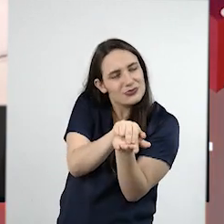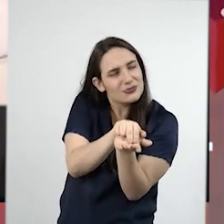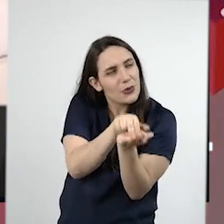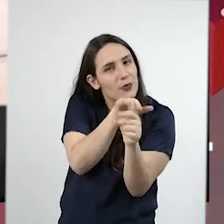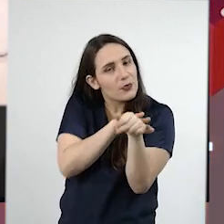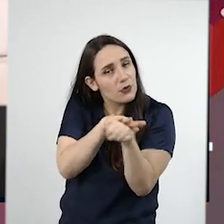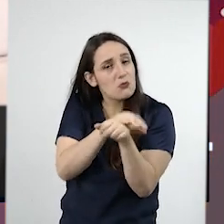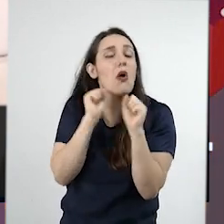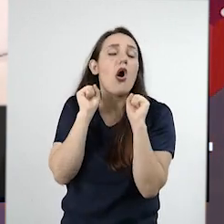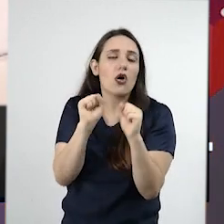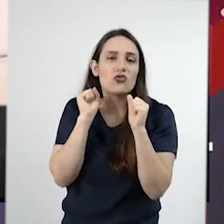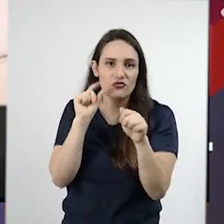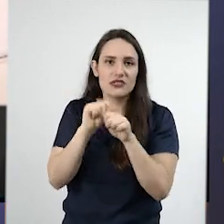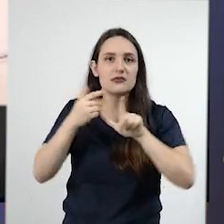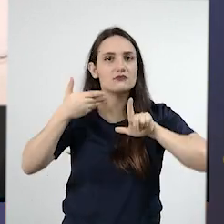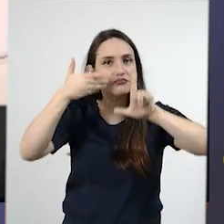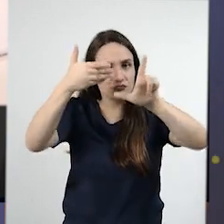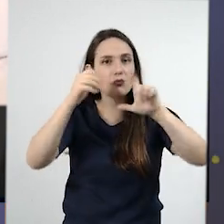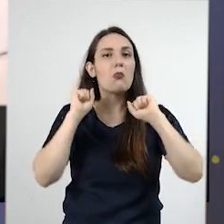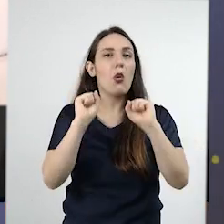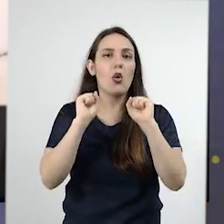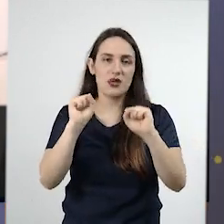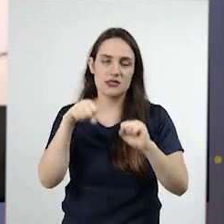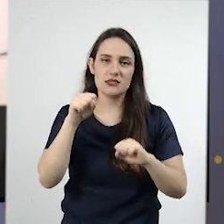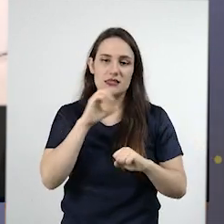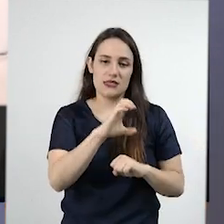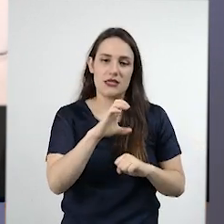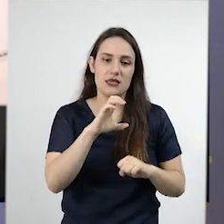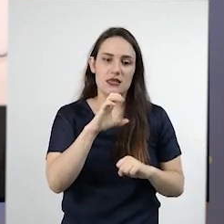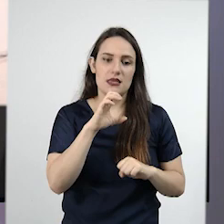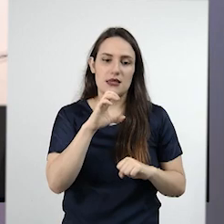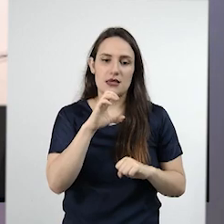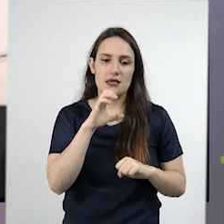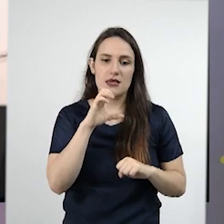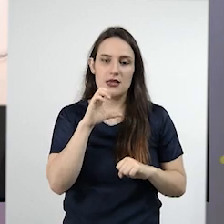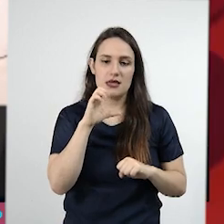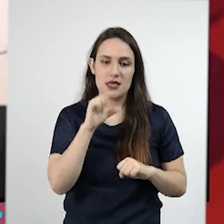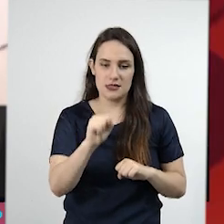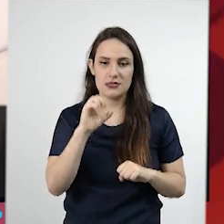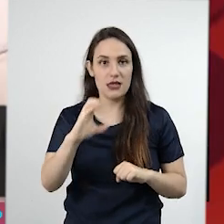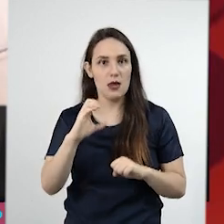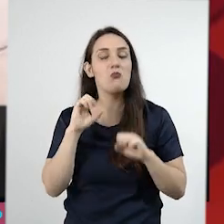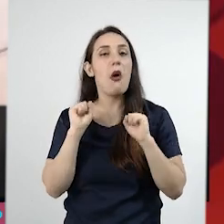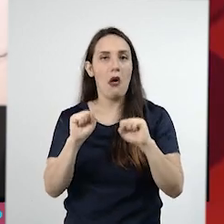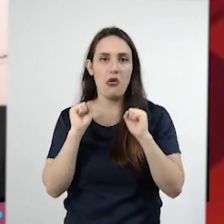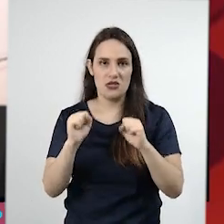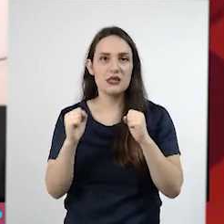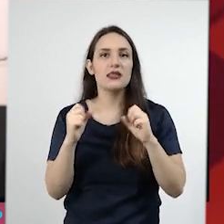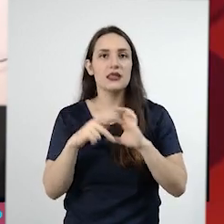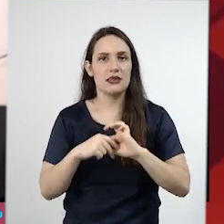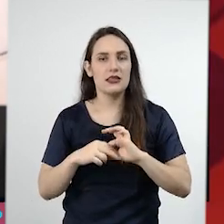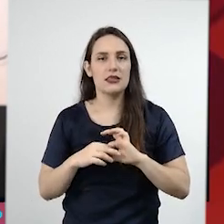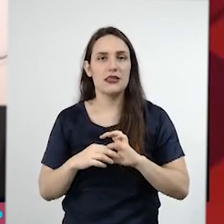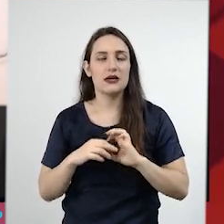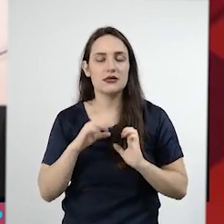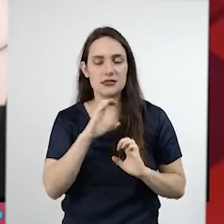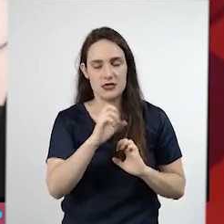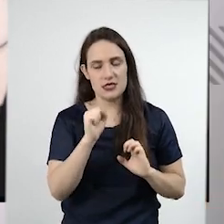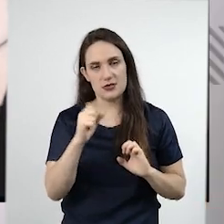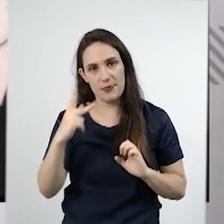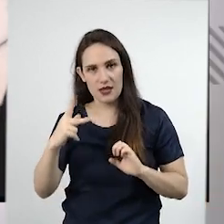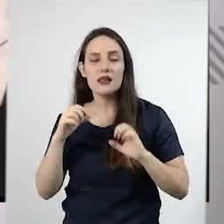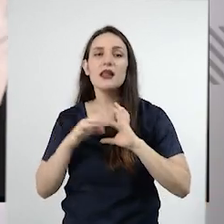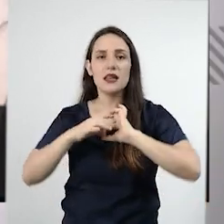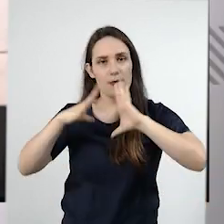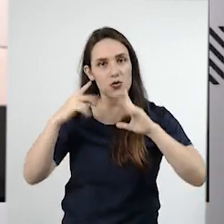os atendimentos online, o CFT, no caso. Então, para conseguir auxiliar as pessoas a lidarem com isso,